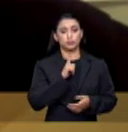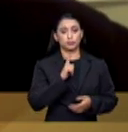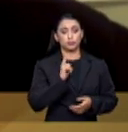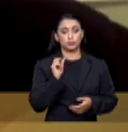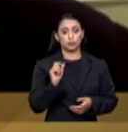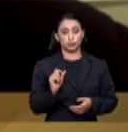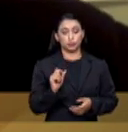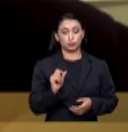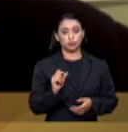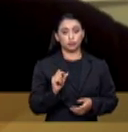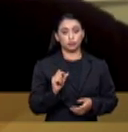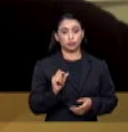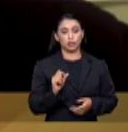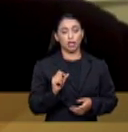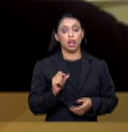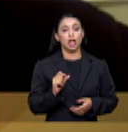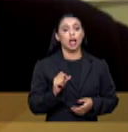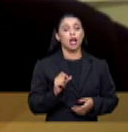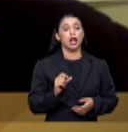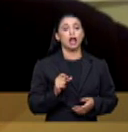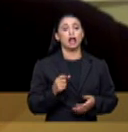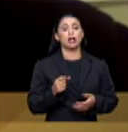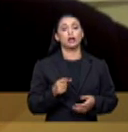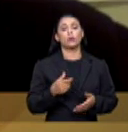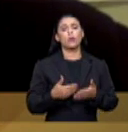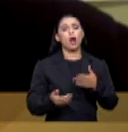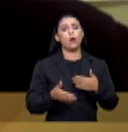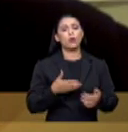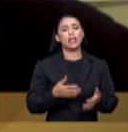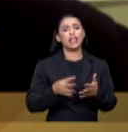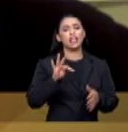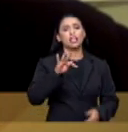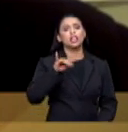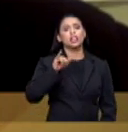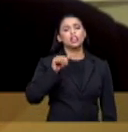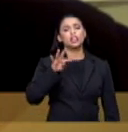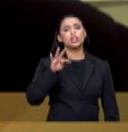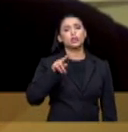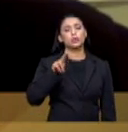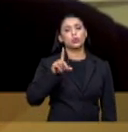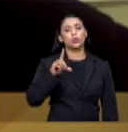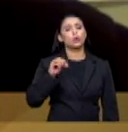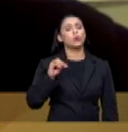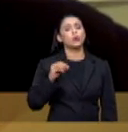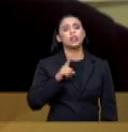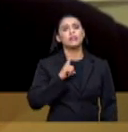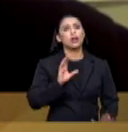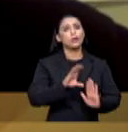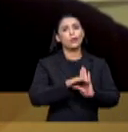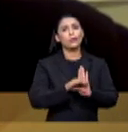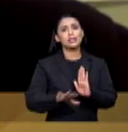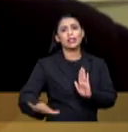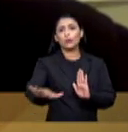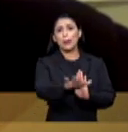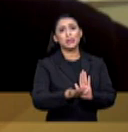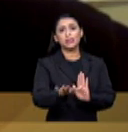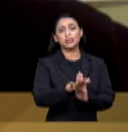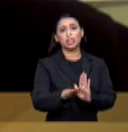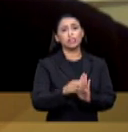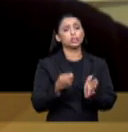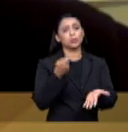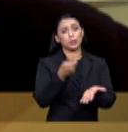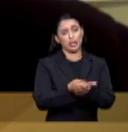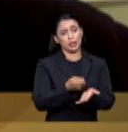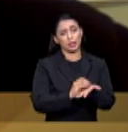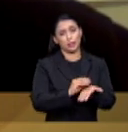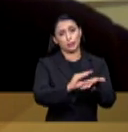excelências, utiliza a expressão a qualquer título, faz referência, em verdade, a um conceito abrangente de remuneração, e